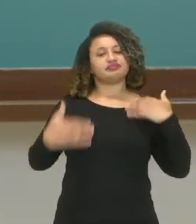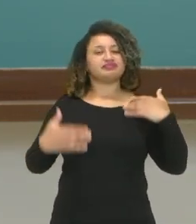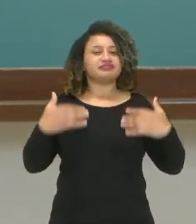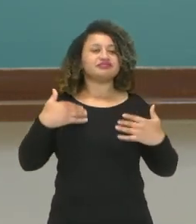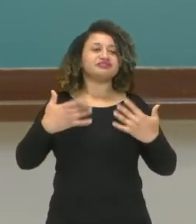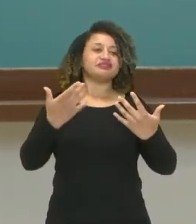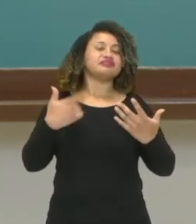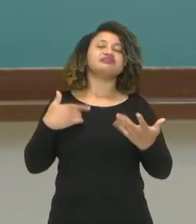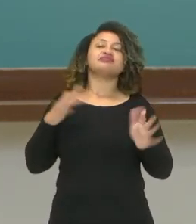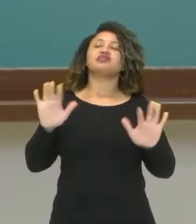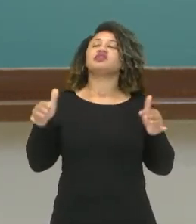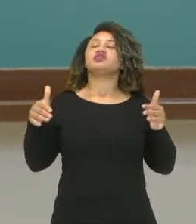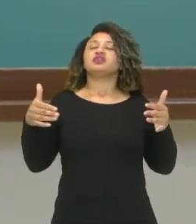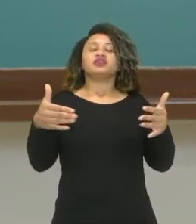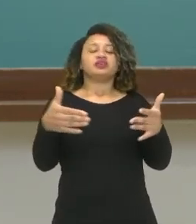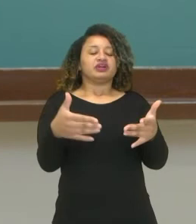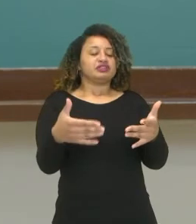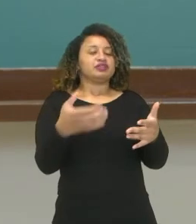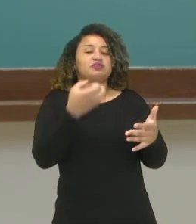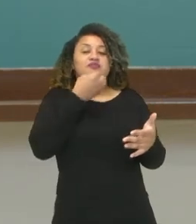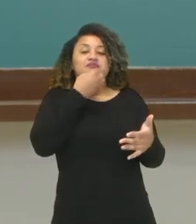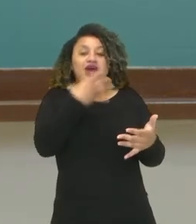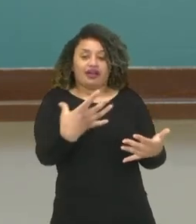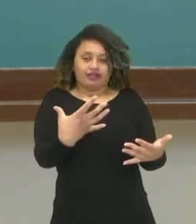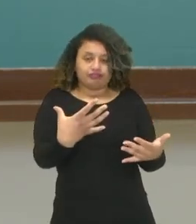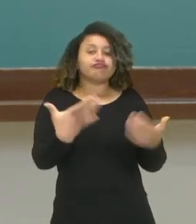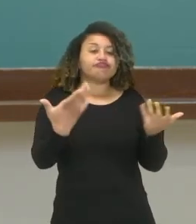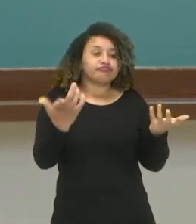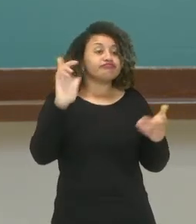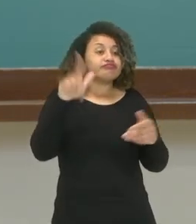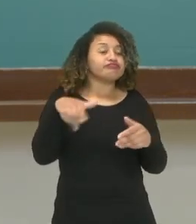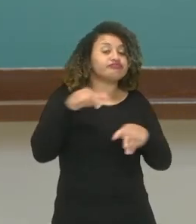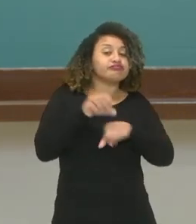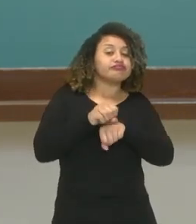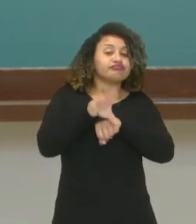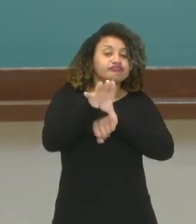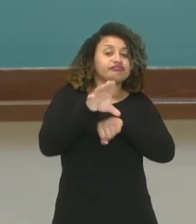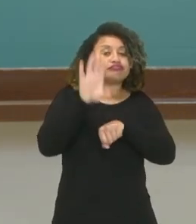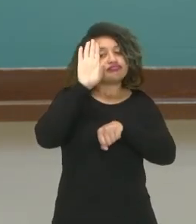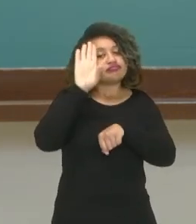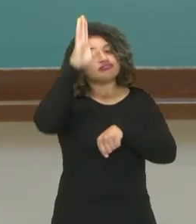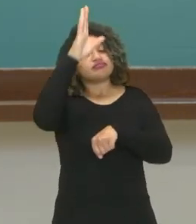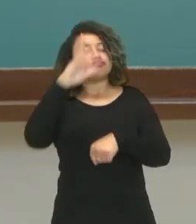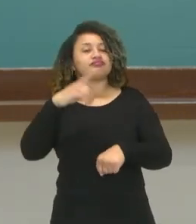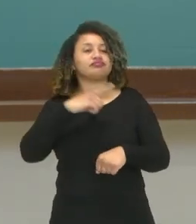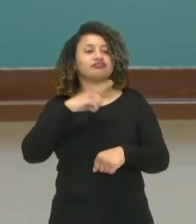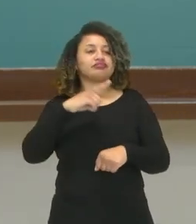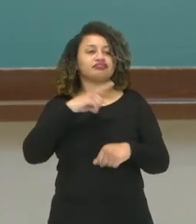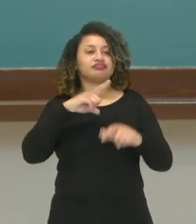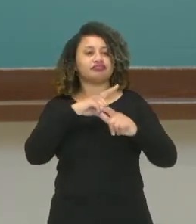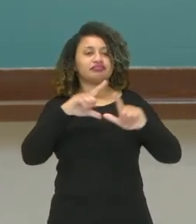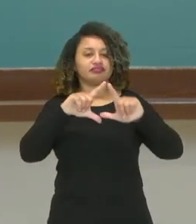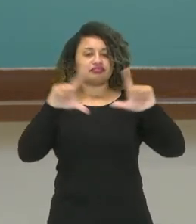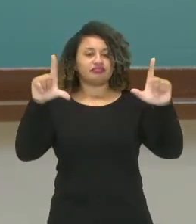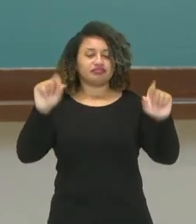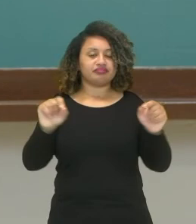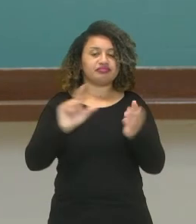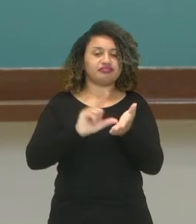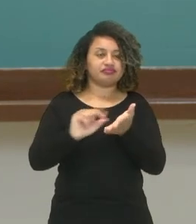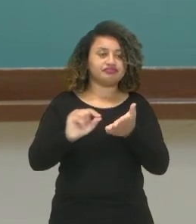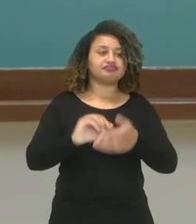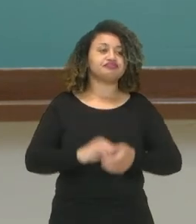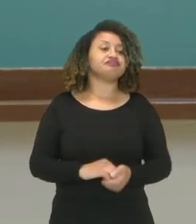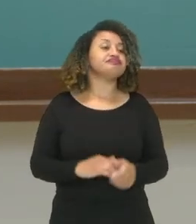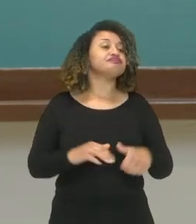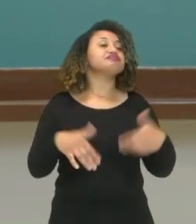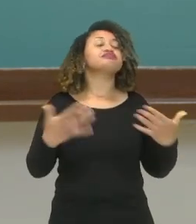estar centrada bem sobre isso. Essa que é a grande dica aqui nessa parte final do artigo. Então